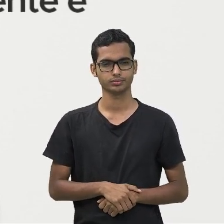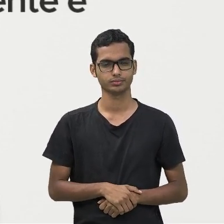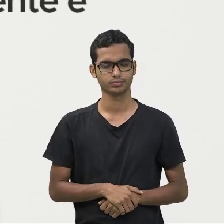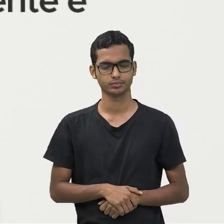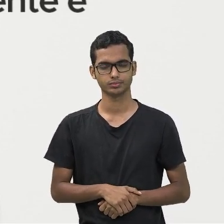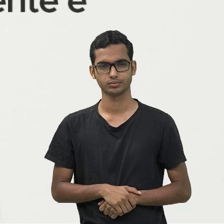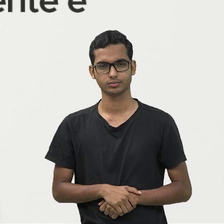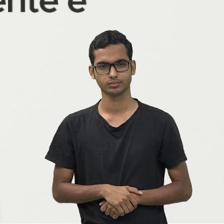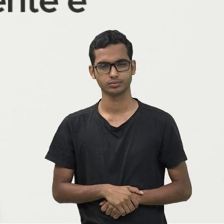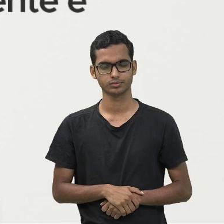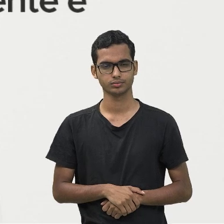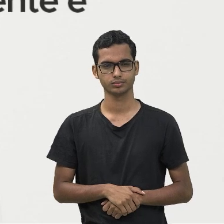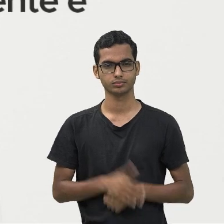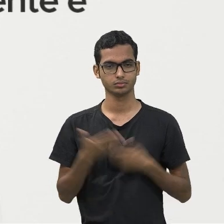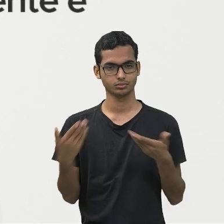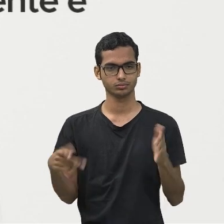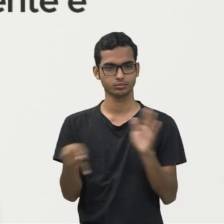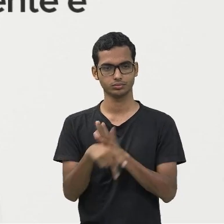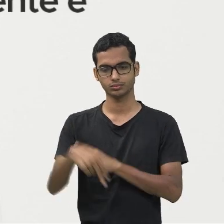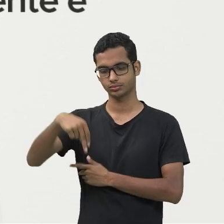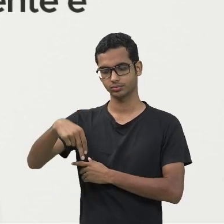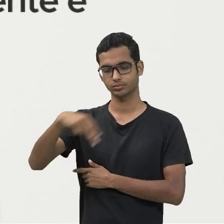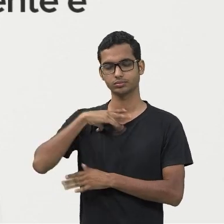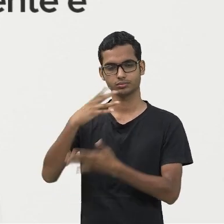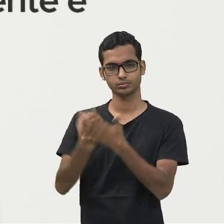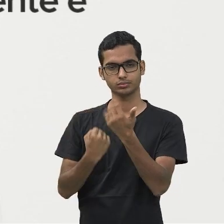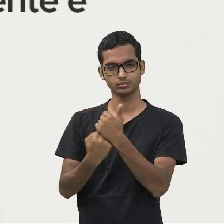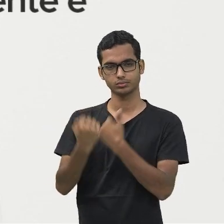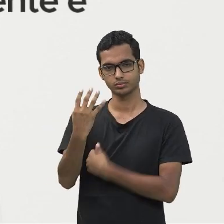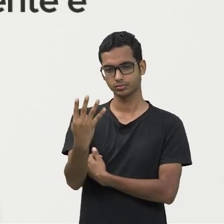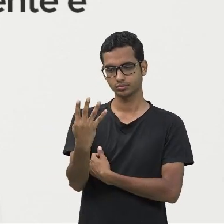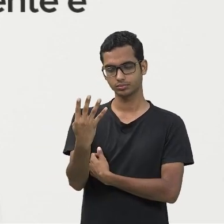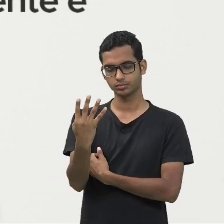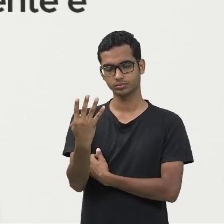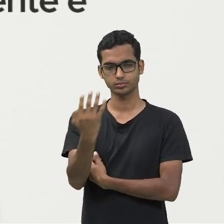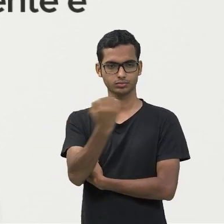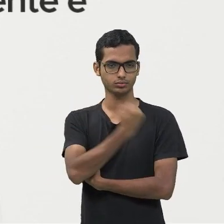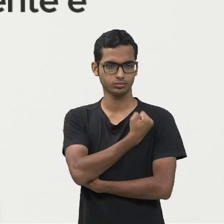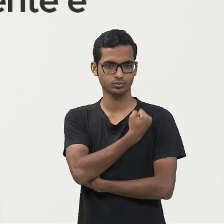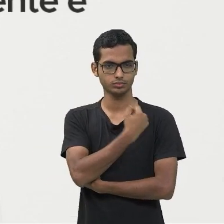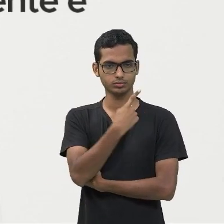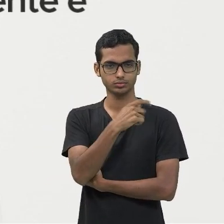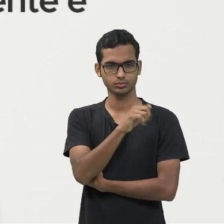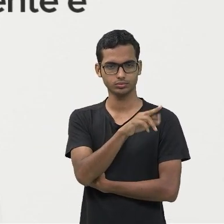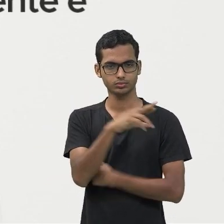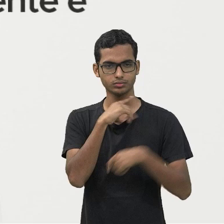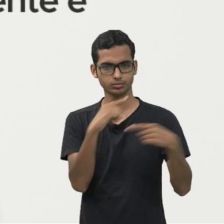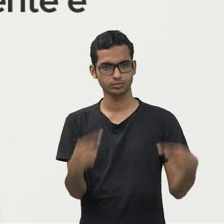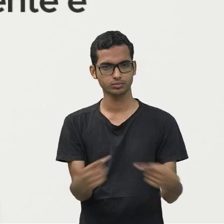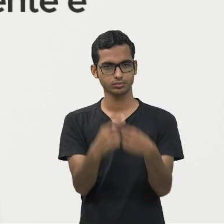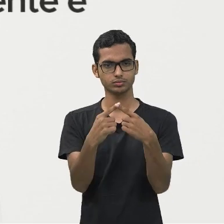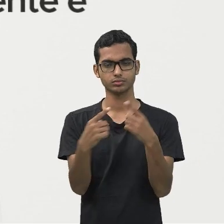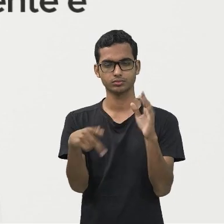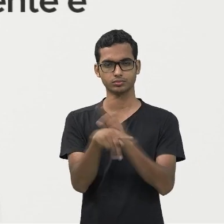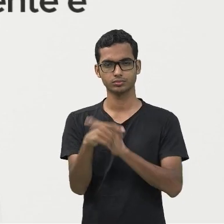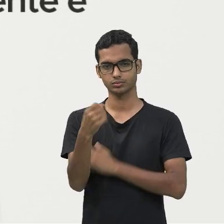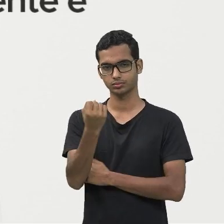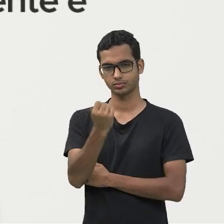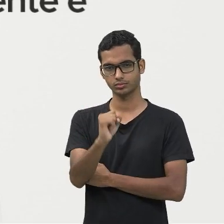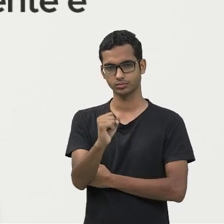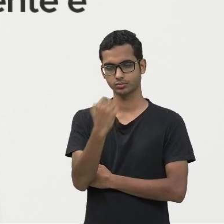ó, for 4, o meu número par correspondente a ele é o